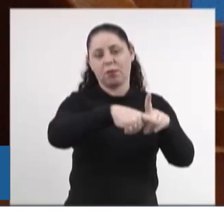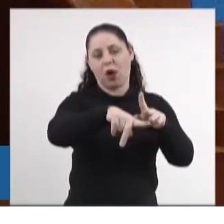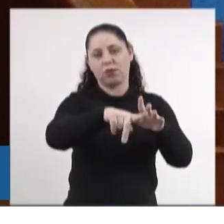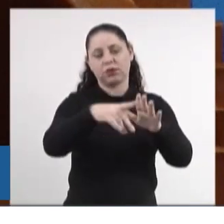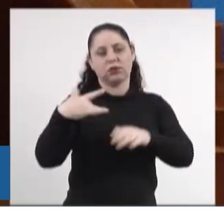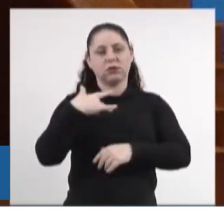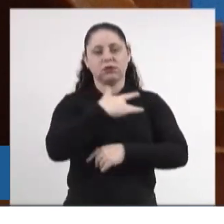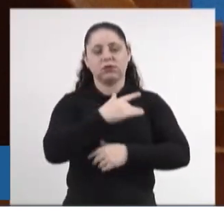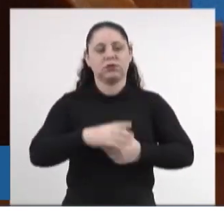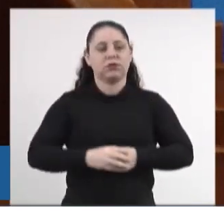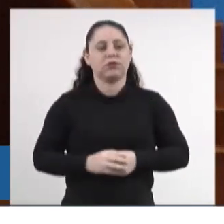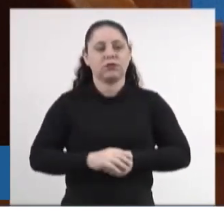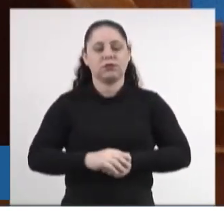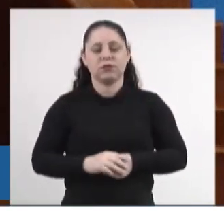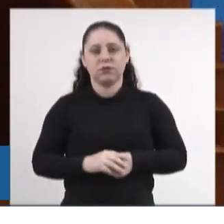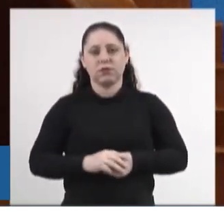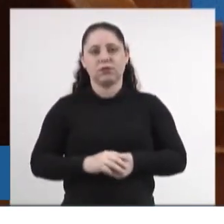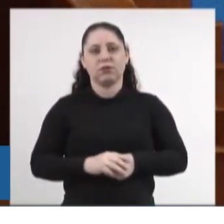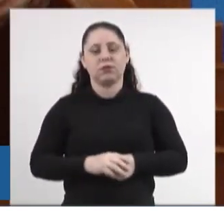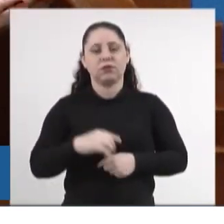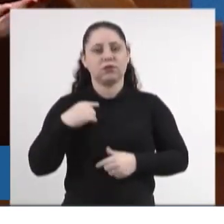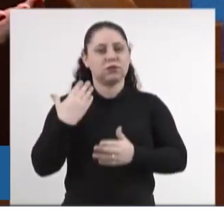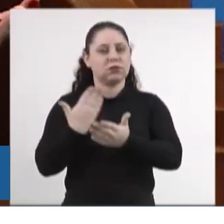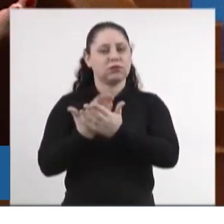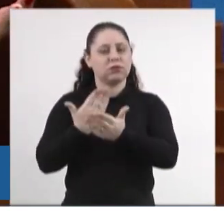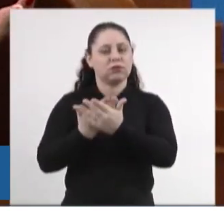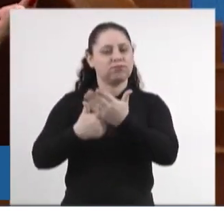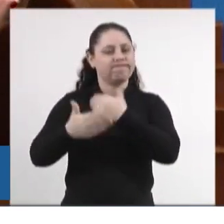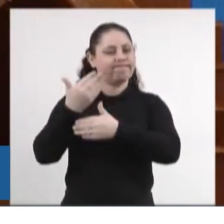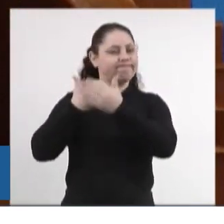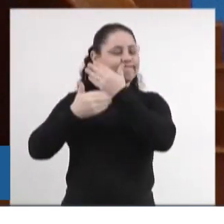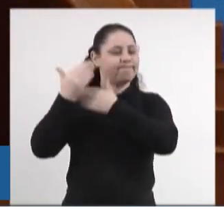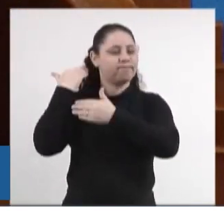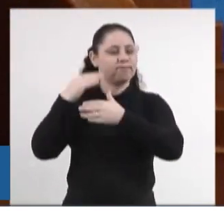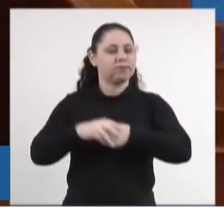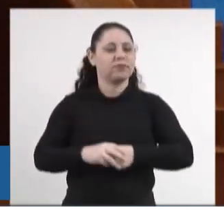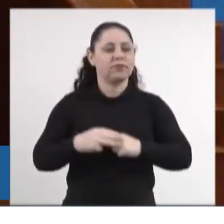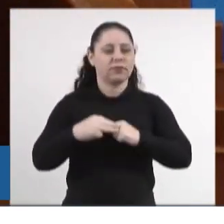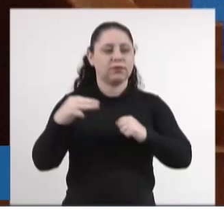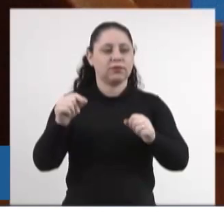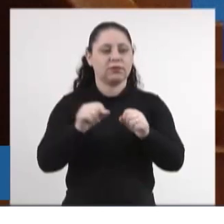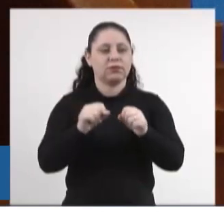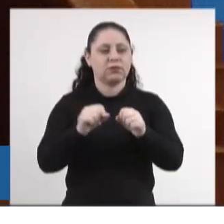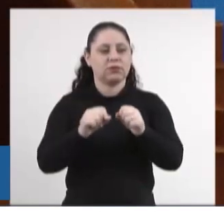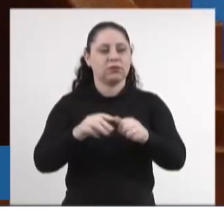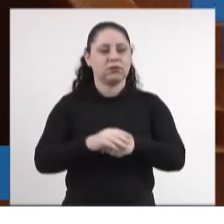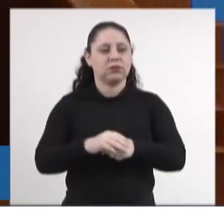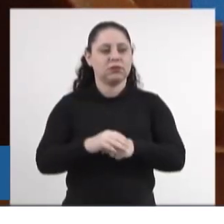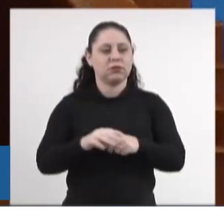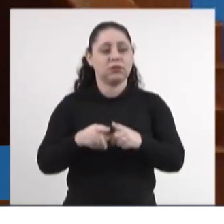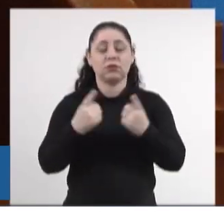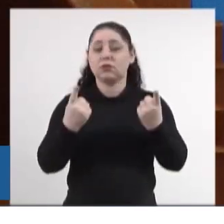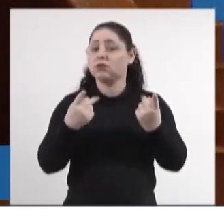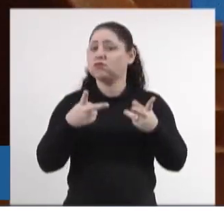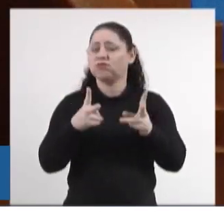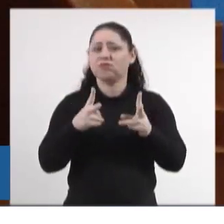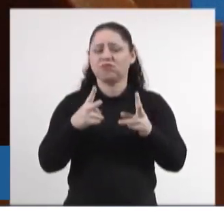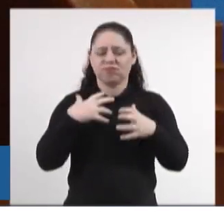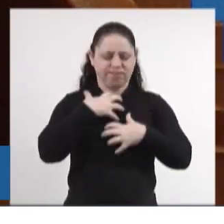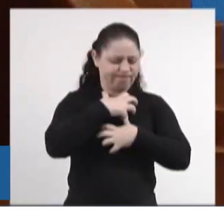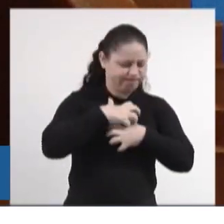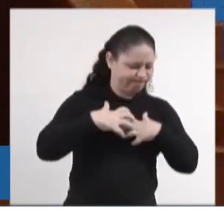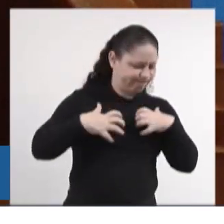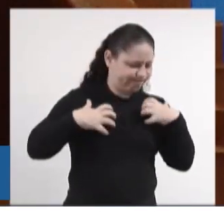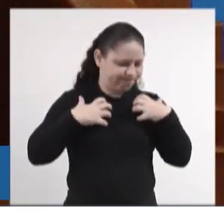saúde, que eu estudei alguns anos atrás, né, no mestrado, mas sempre me inquietou.